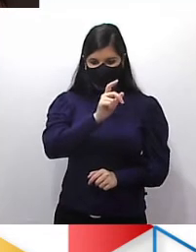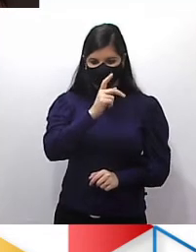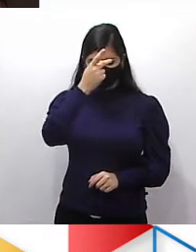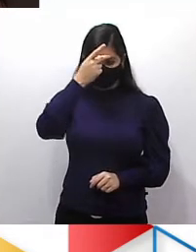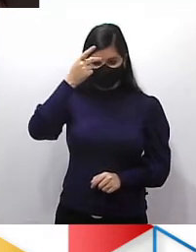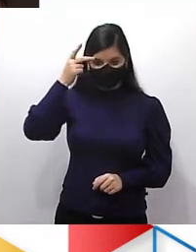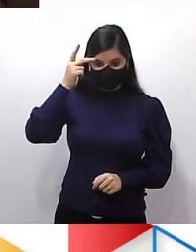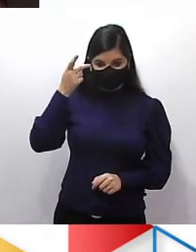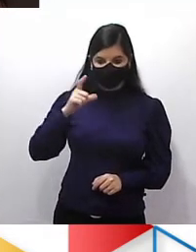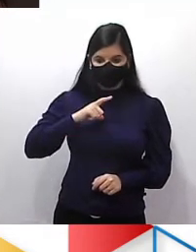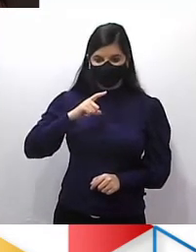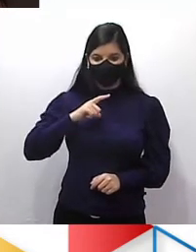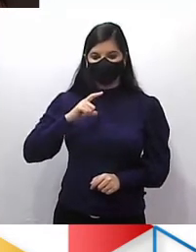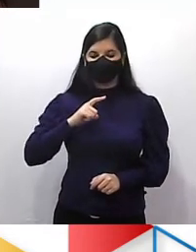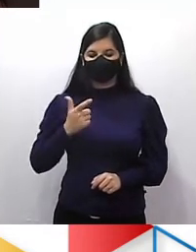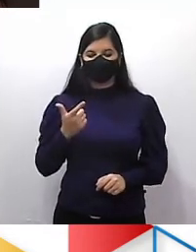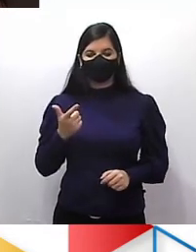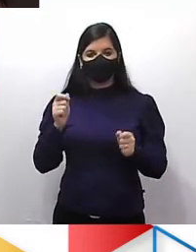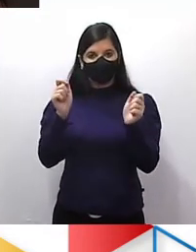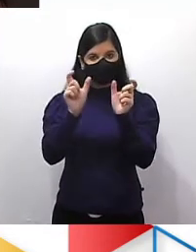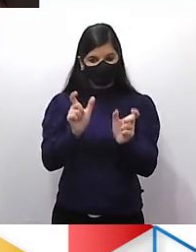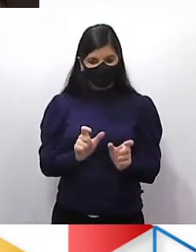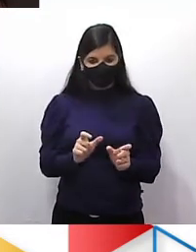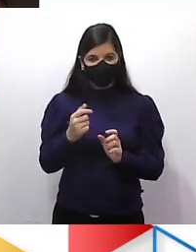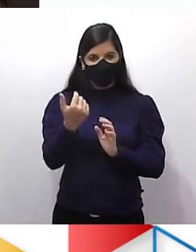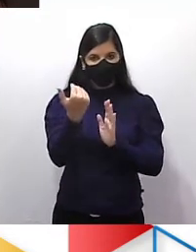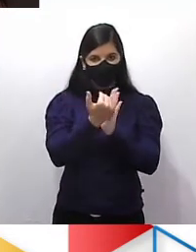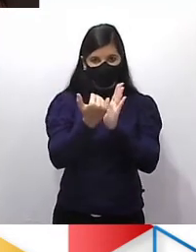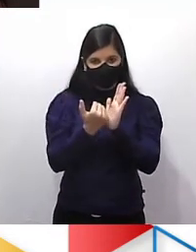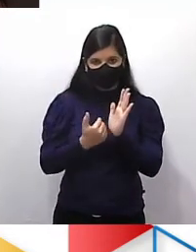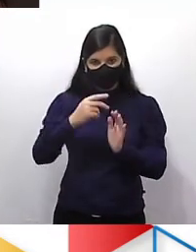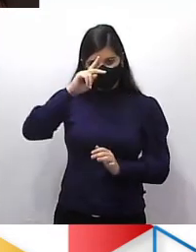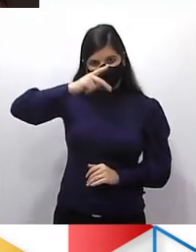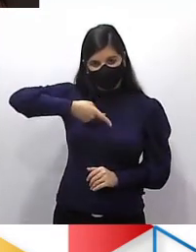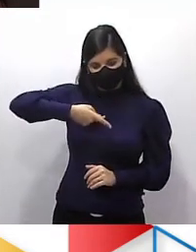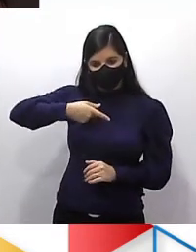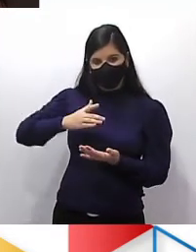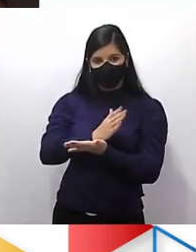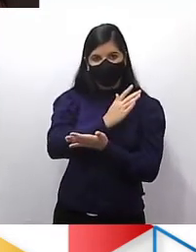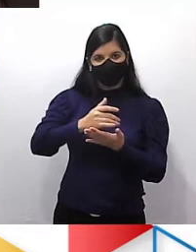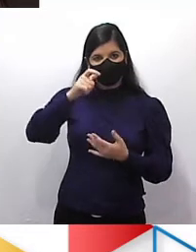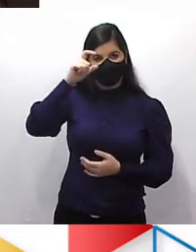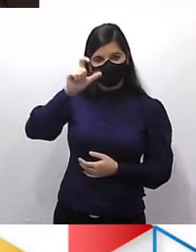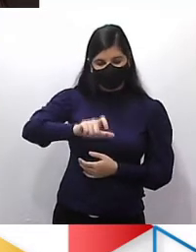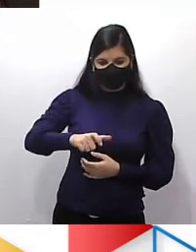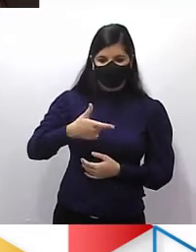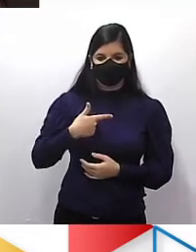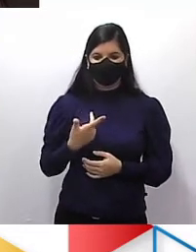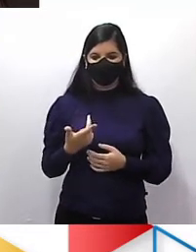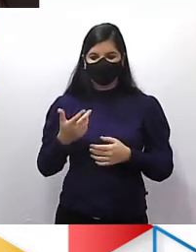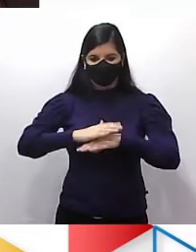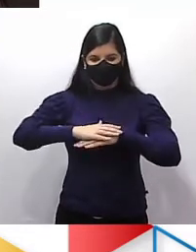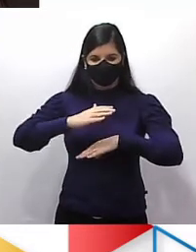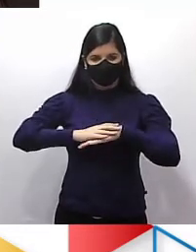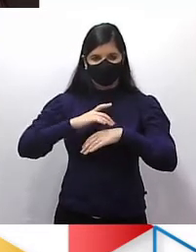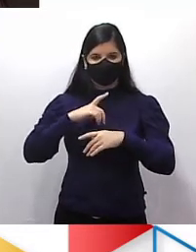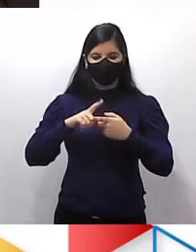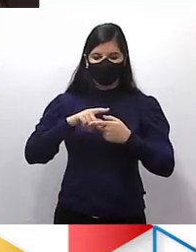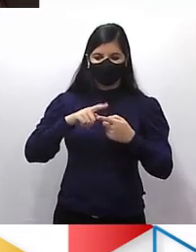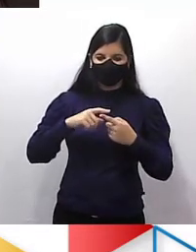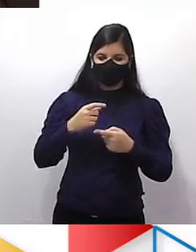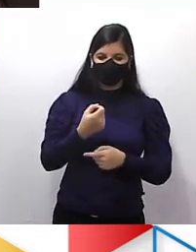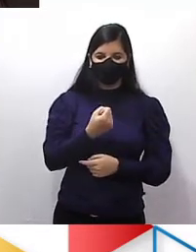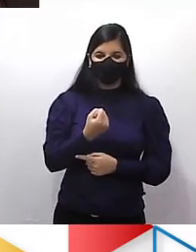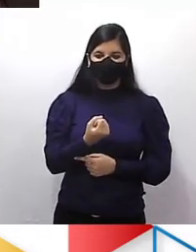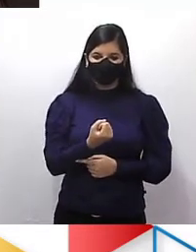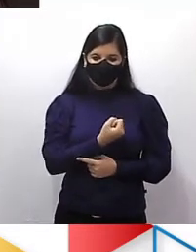intentions. O going to, ele expressa um plano pessoal ou algumas intenções que a gente tem de executar. And number